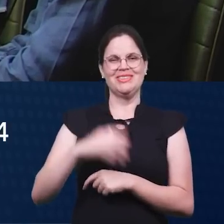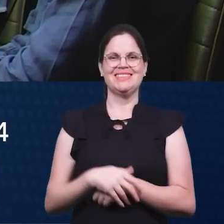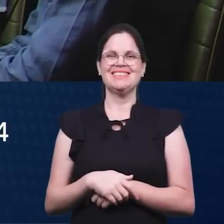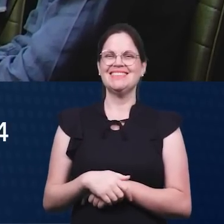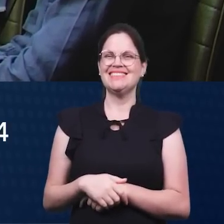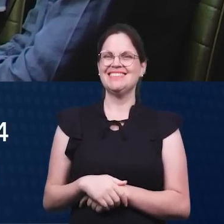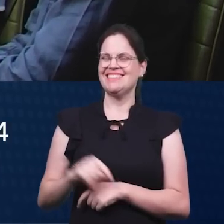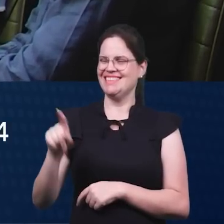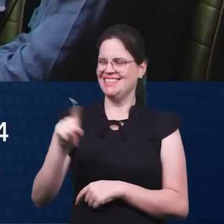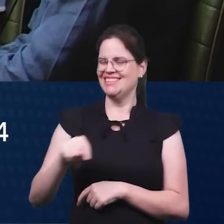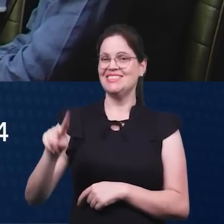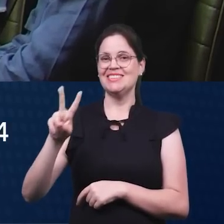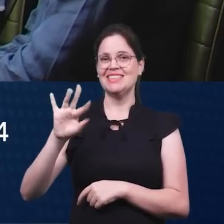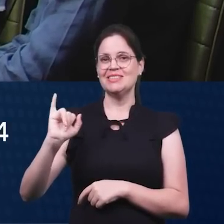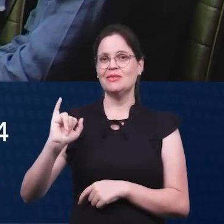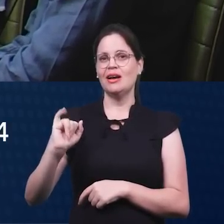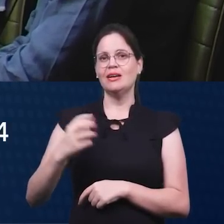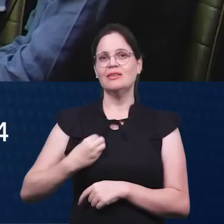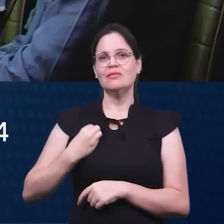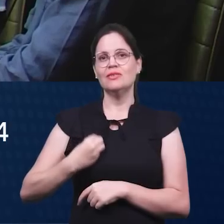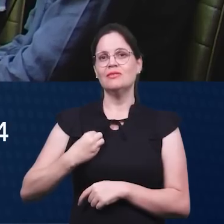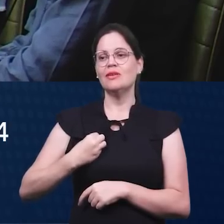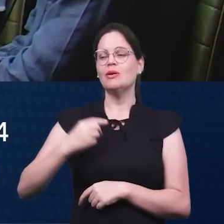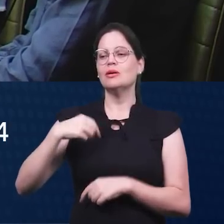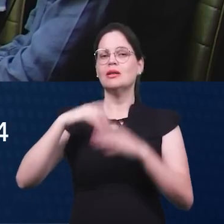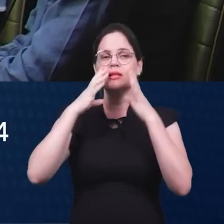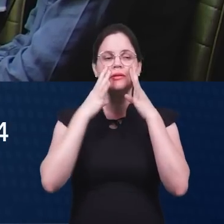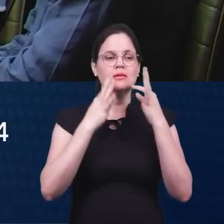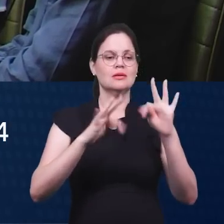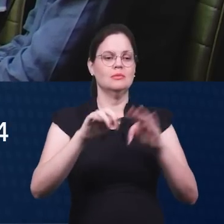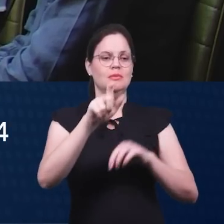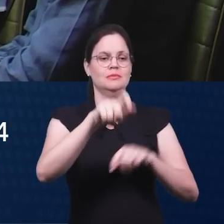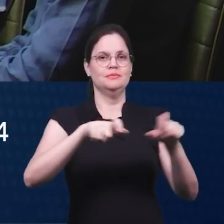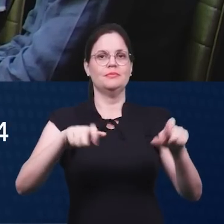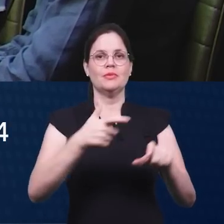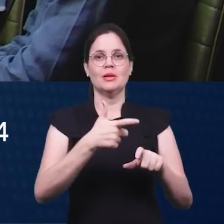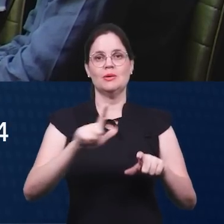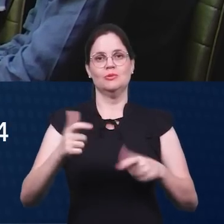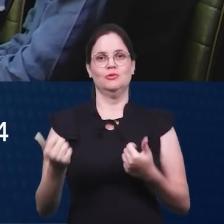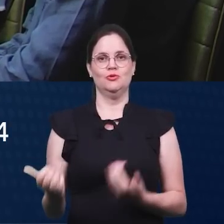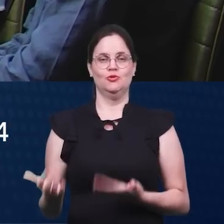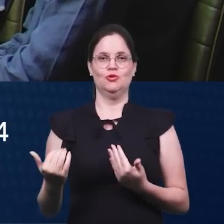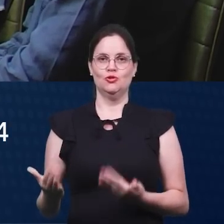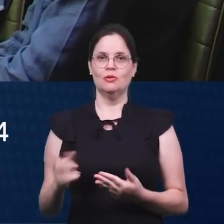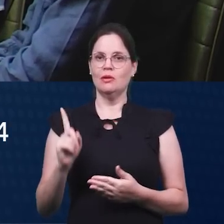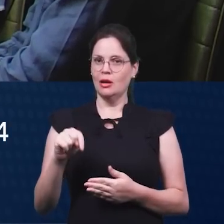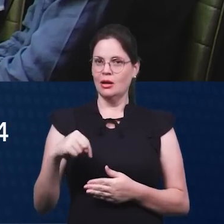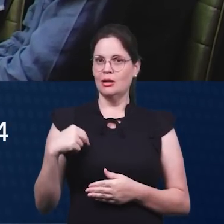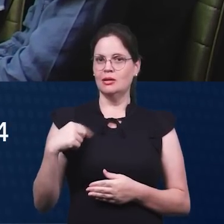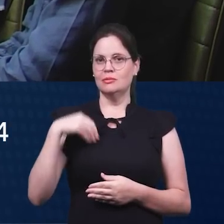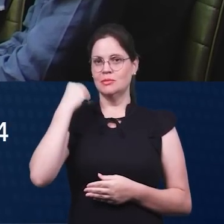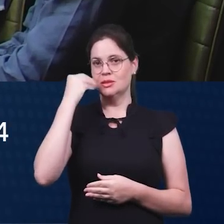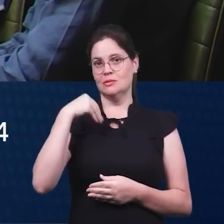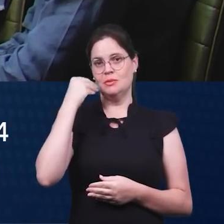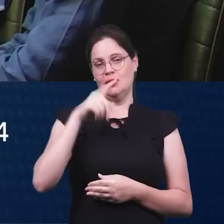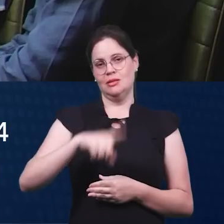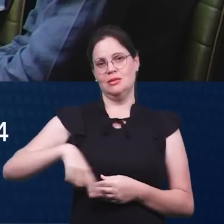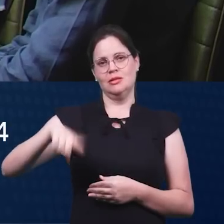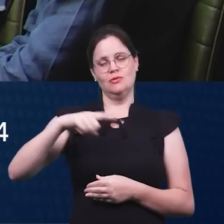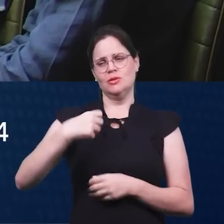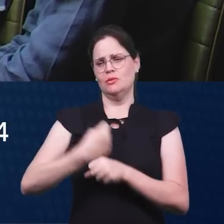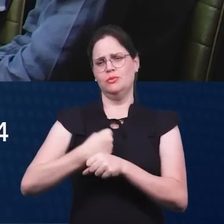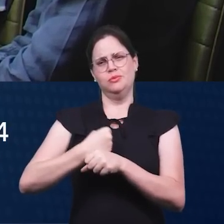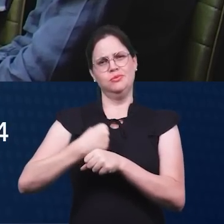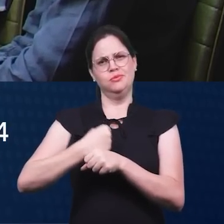Vocês vão estar passando isso para os outros jovens. Entende? Isso é uma experiência que vocês vão carregar para o resto da